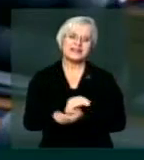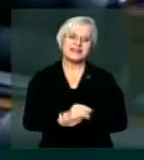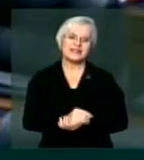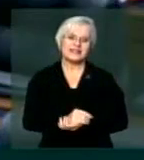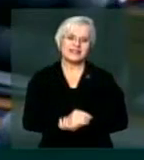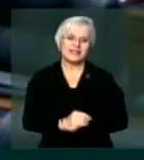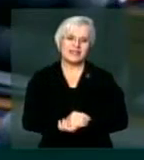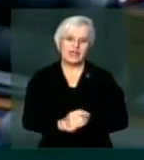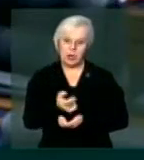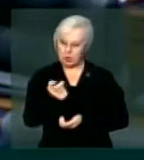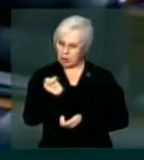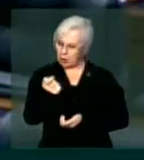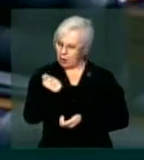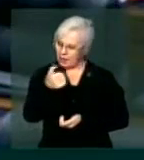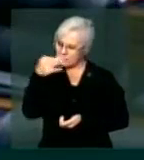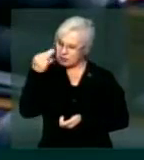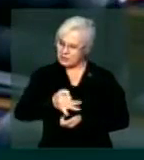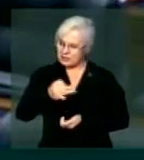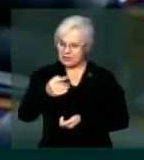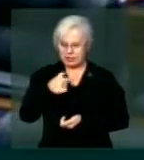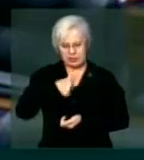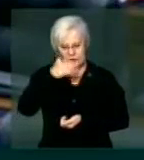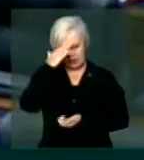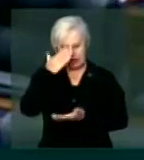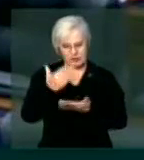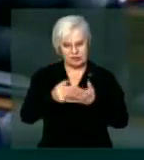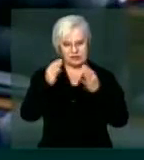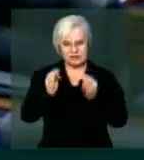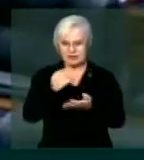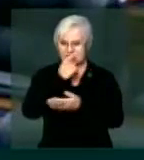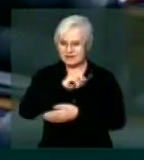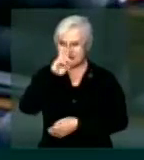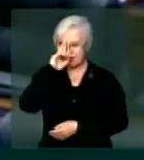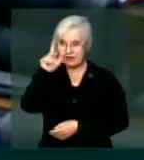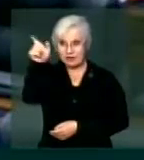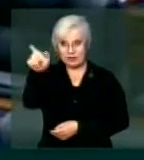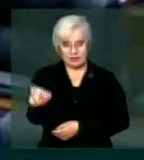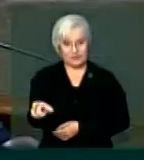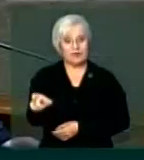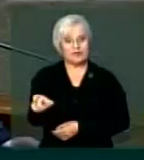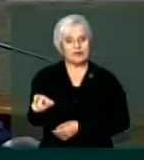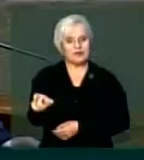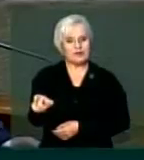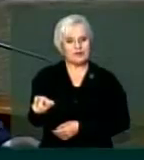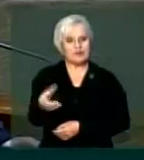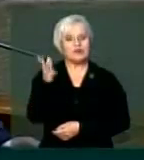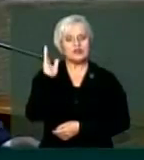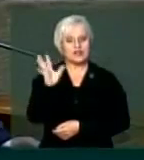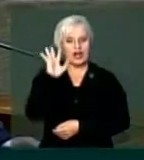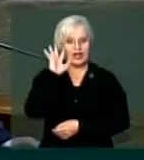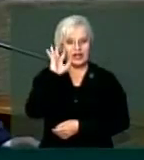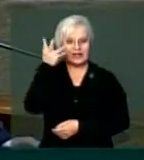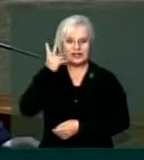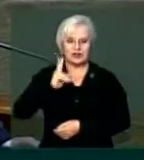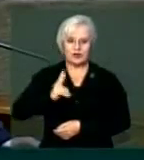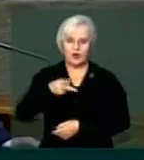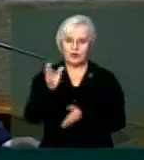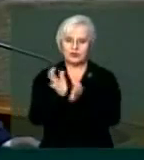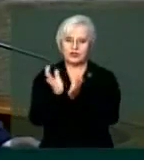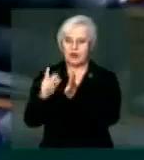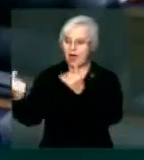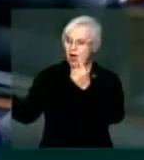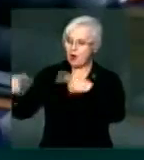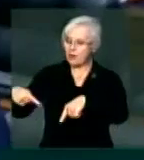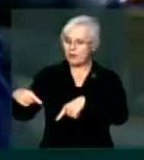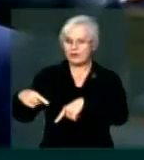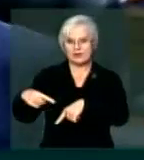a quase convicção de que Vossa Excelência pretende e já decidiu continuar a oposição a partir do ano